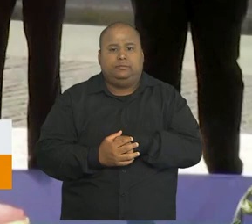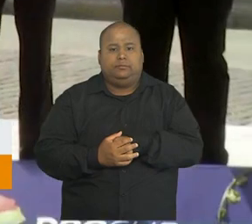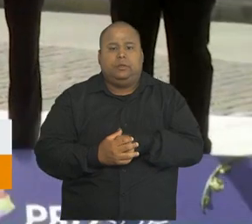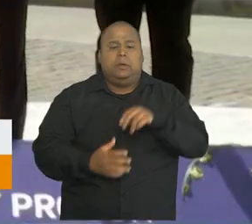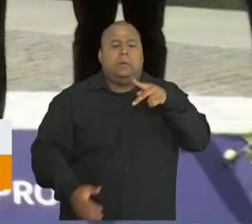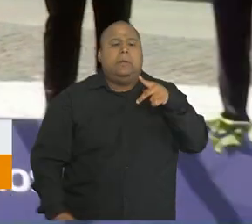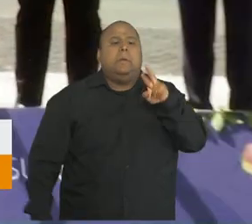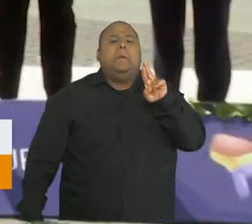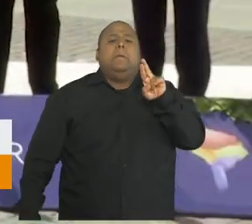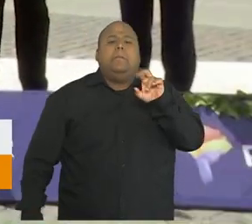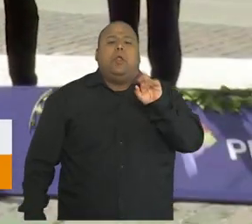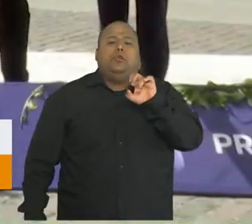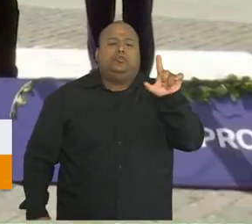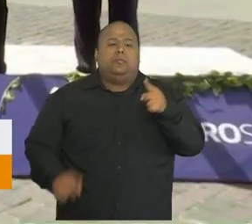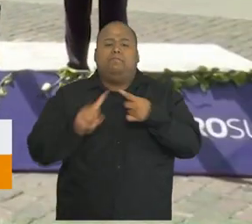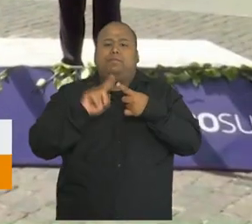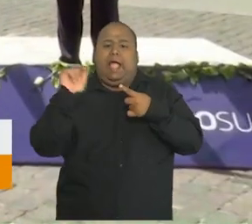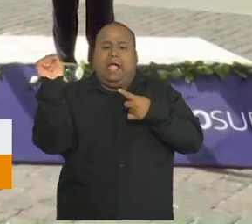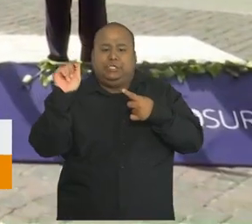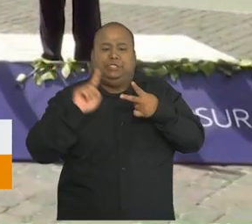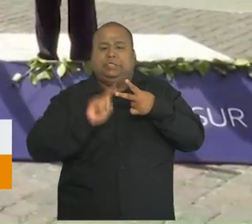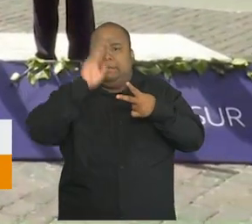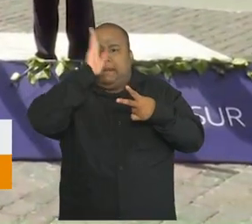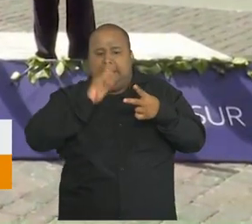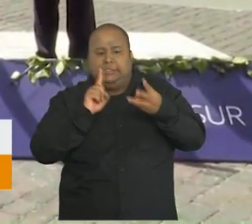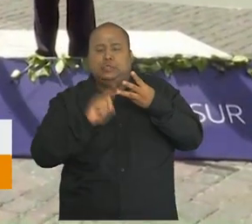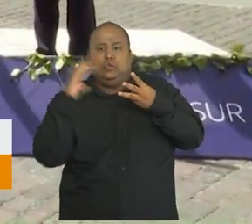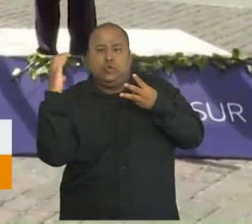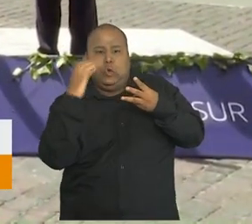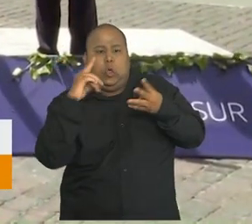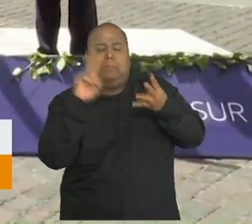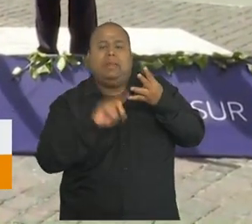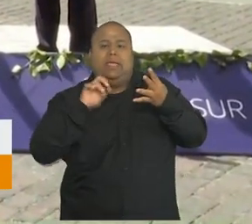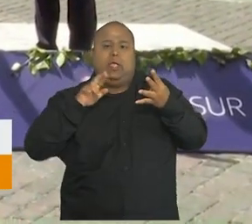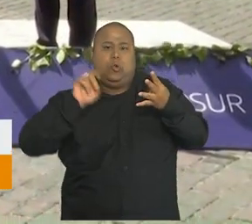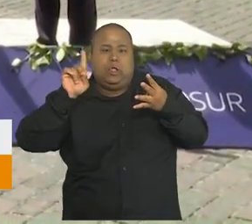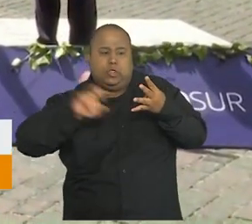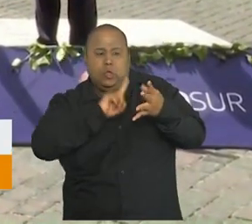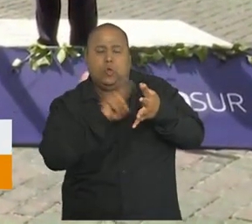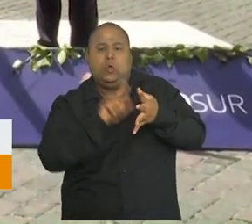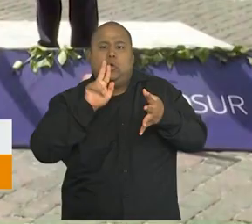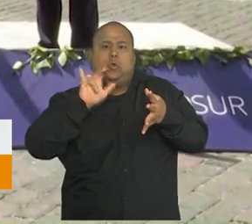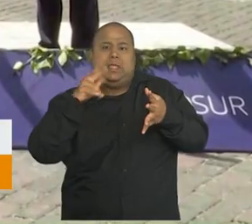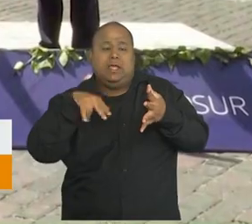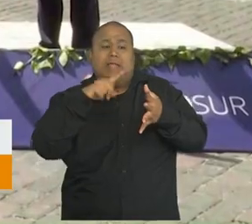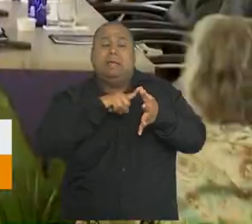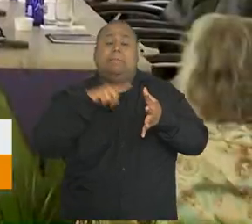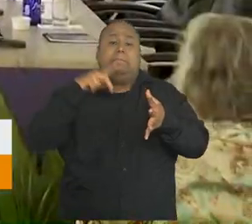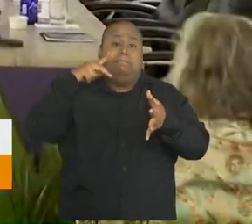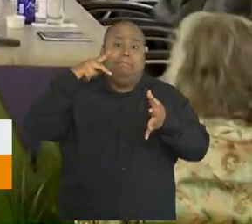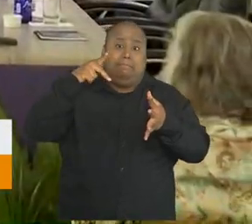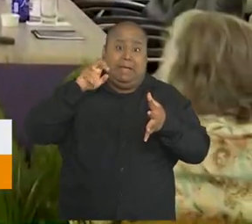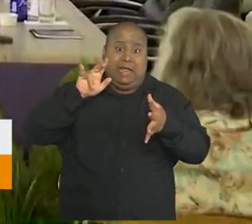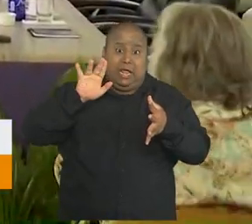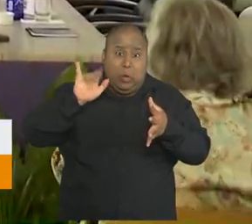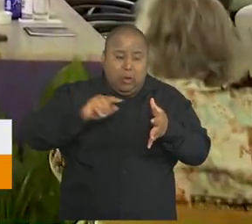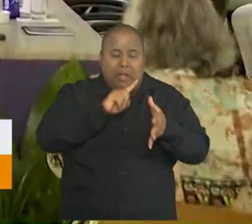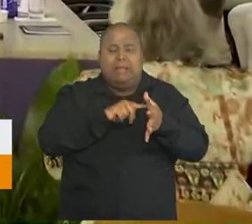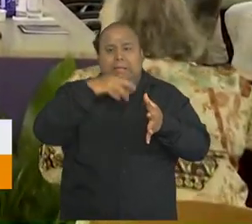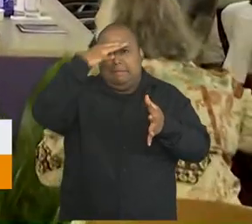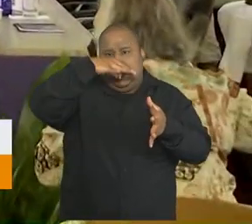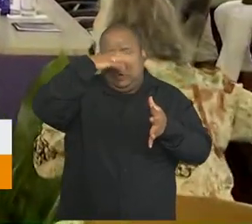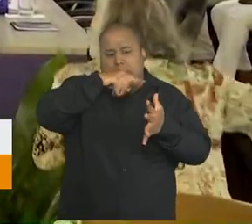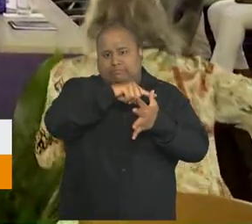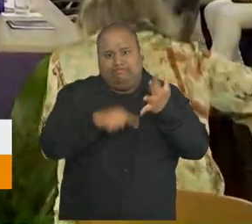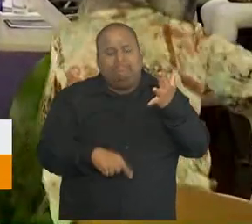grupo formado pela Argentina, Brasil, Chile, Colômbia, Equador, Guiana, Paraguai e Peru. A terceira reunião de cúpula